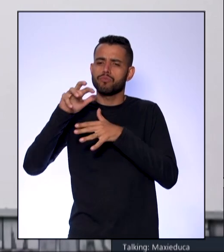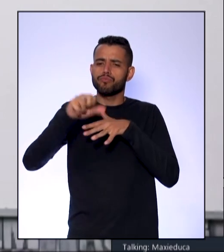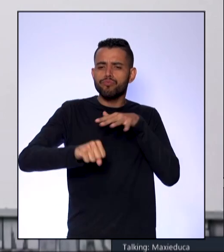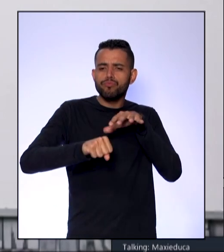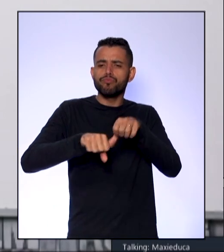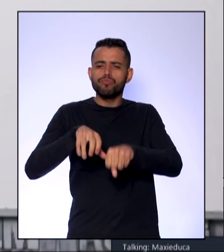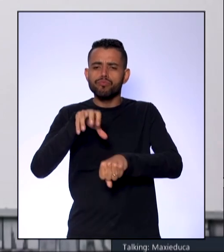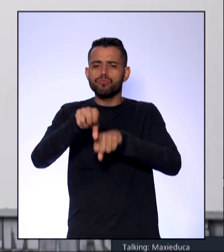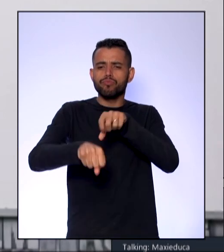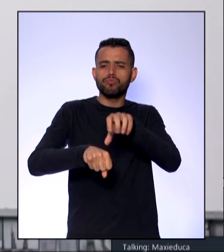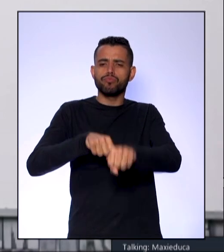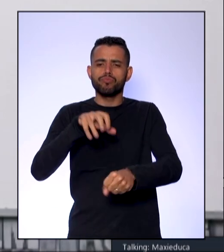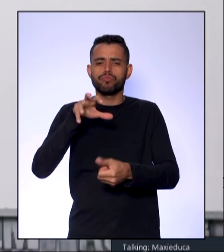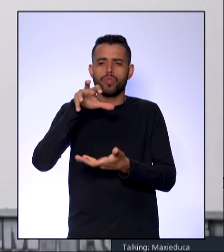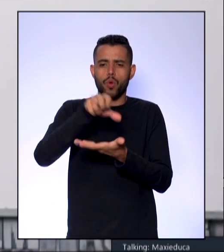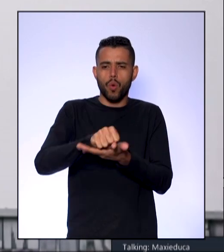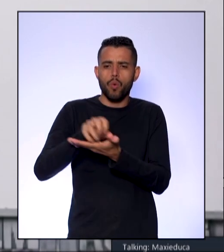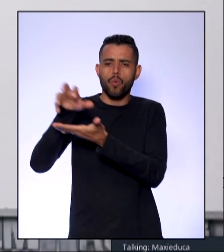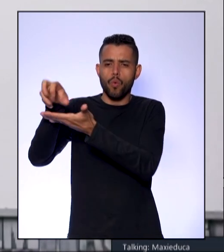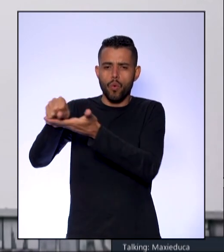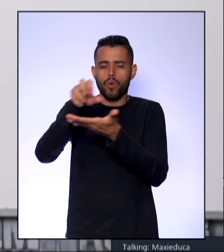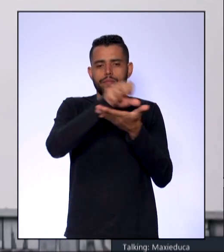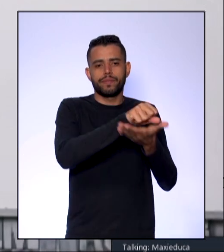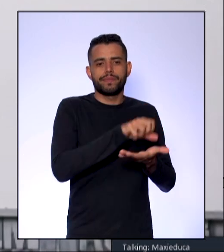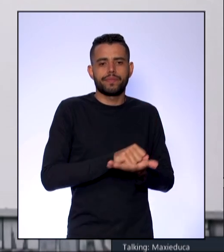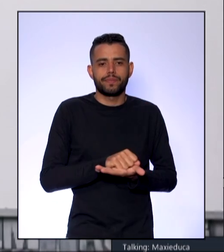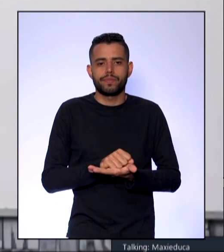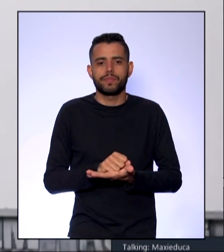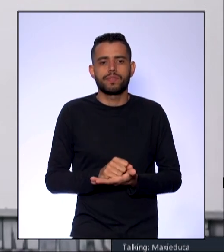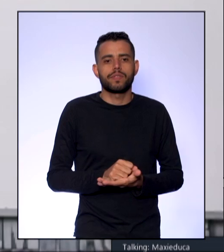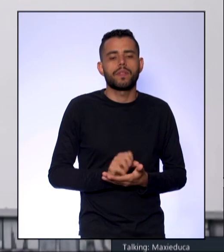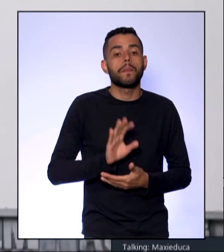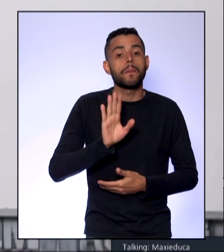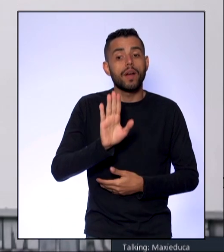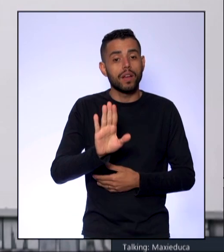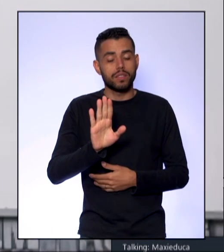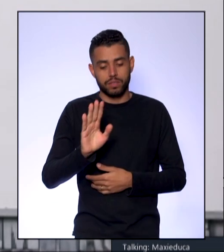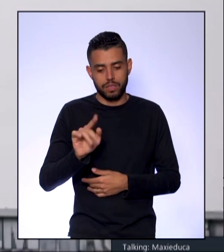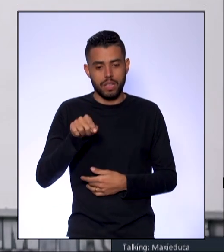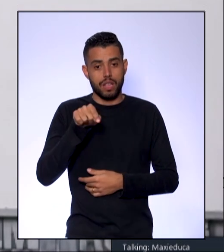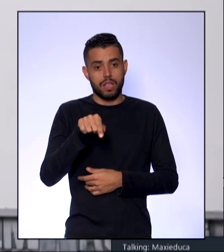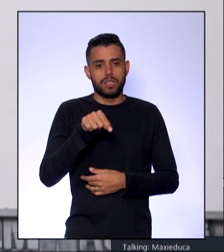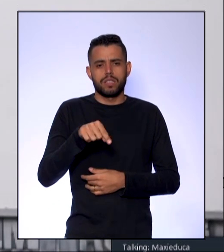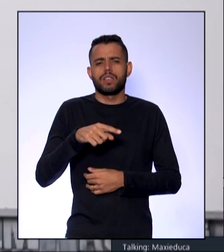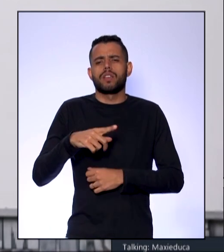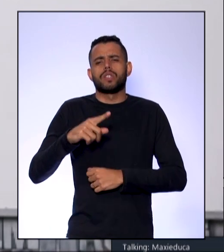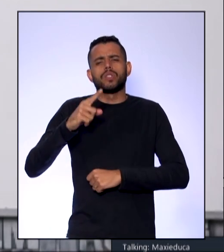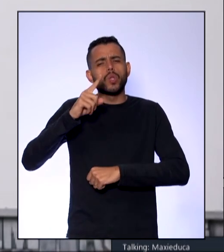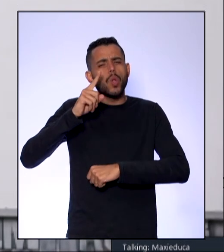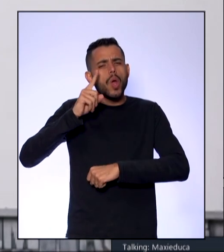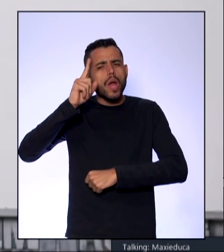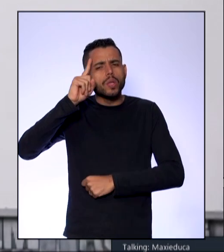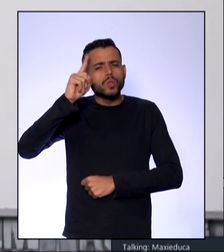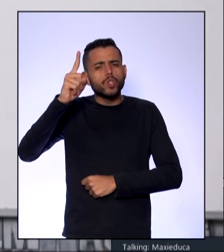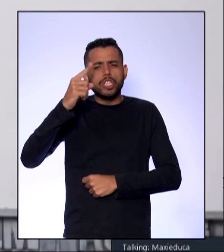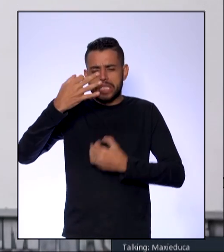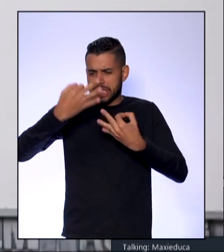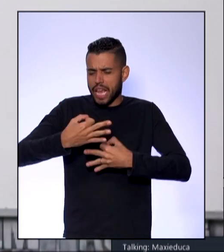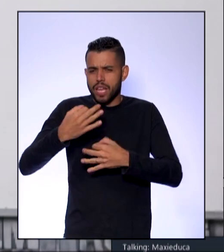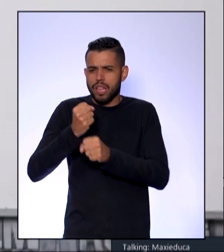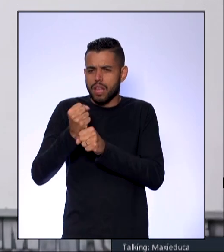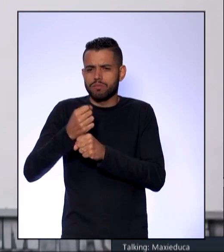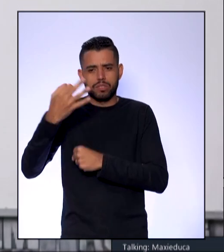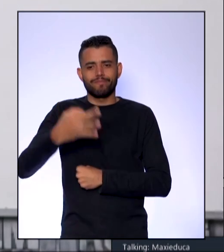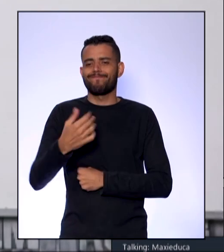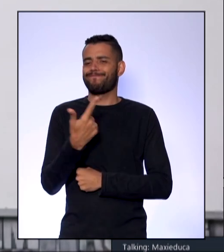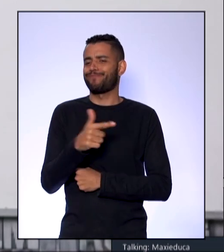colonização. Mas essa colonização, veja bem, não tem datação historiográfica, não tem documentos, não